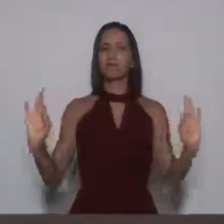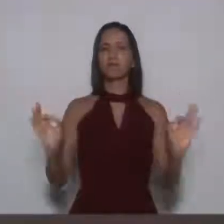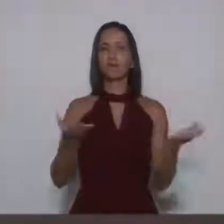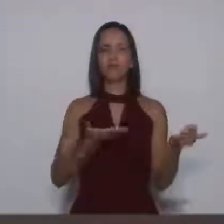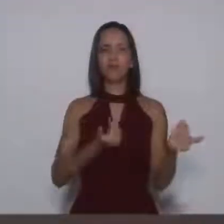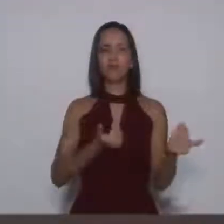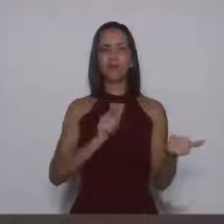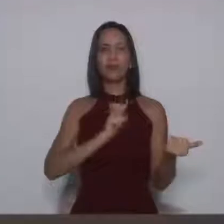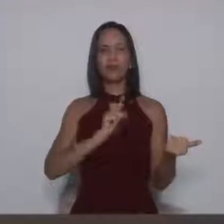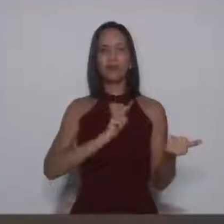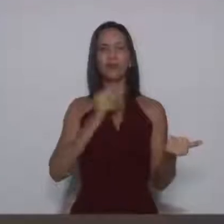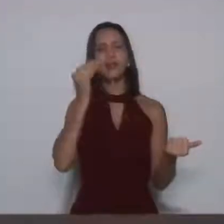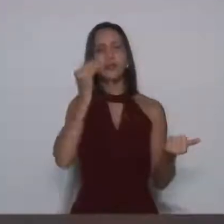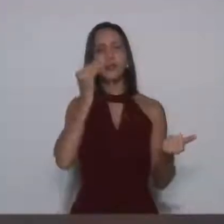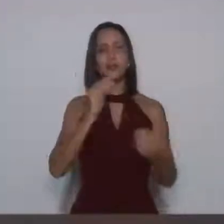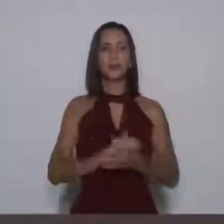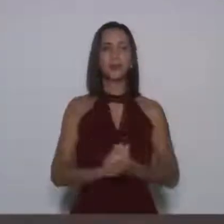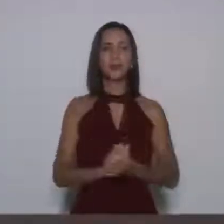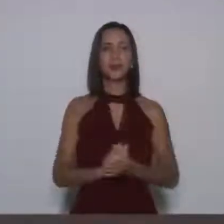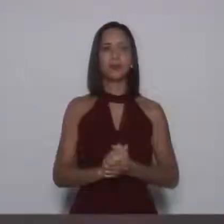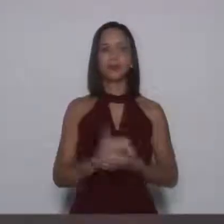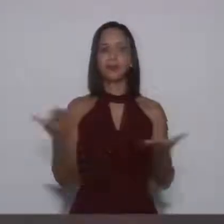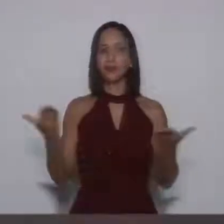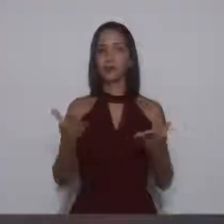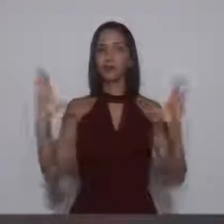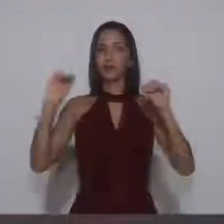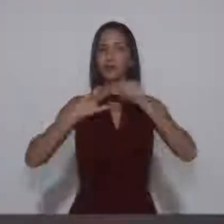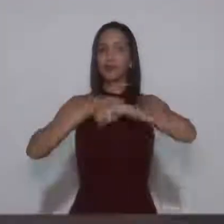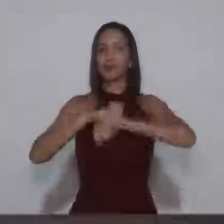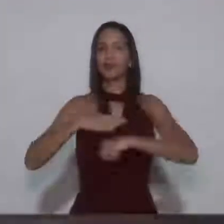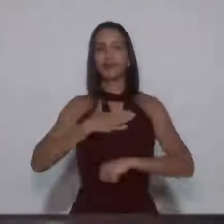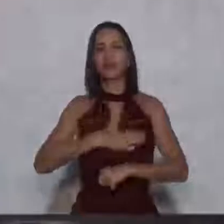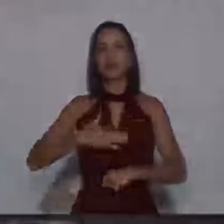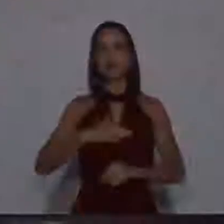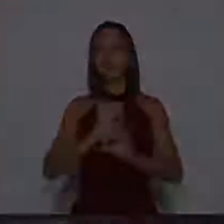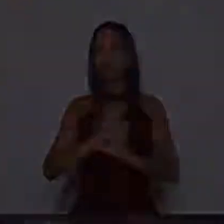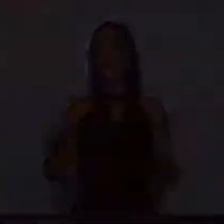fato, tenha uma oportunidade. Por essa noite é só, desejo a todos uma ótima semana, fiquem com Deus.